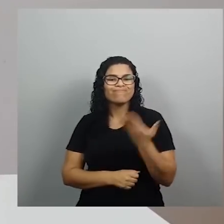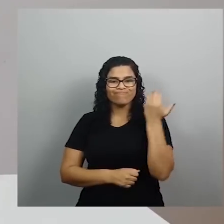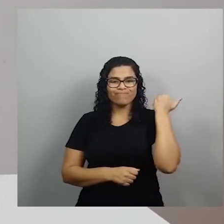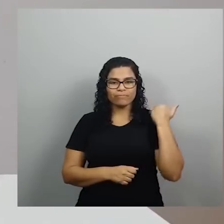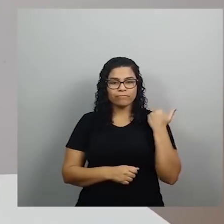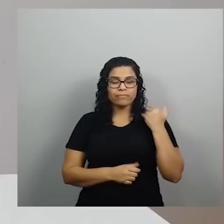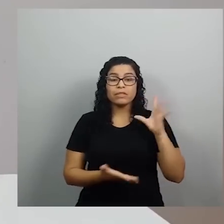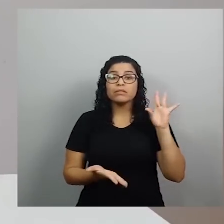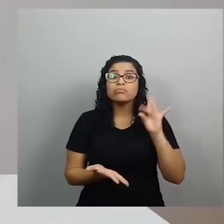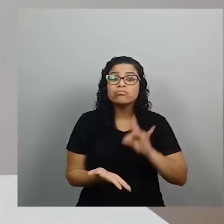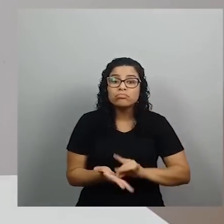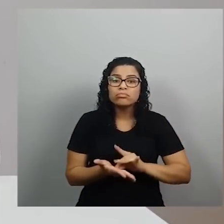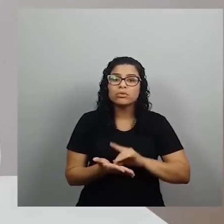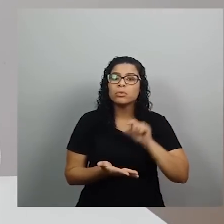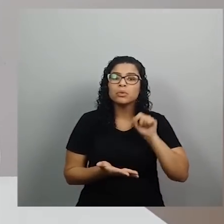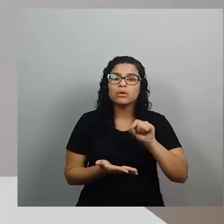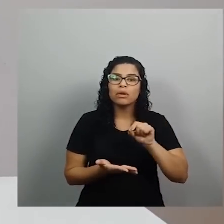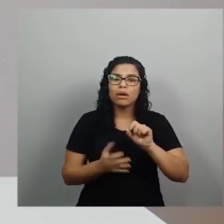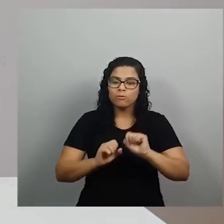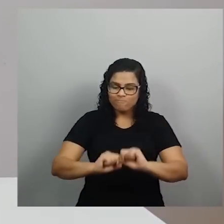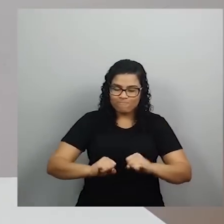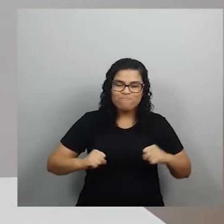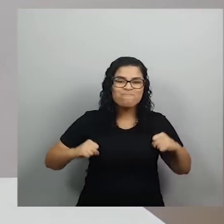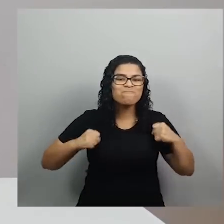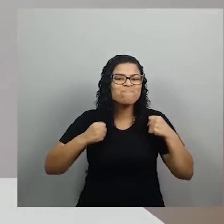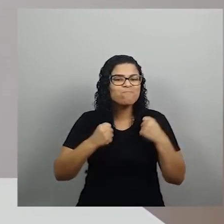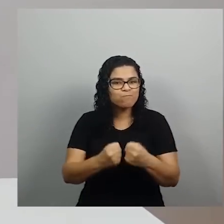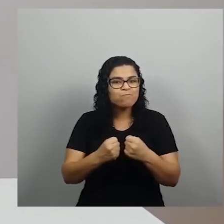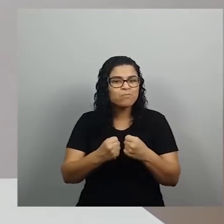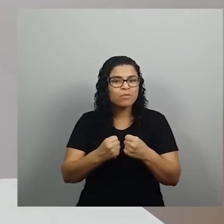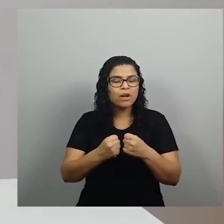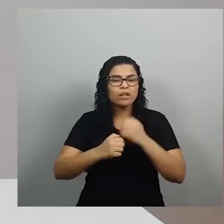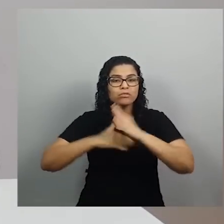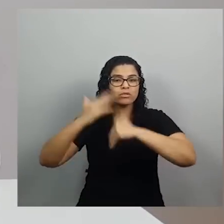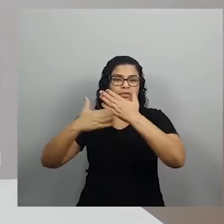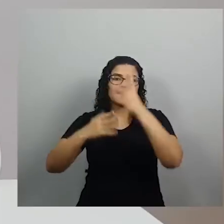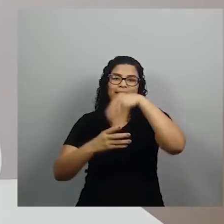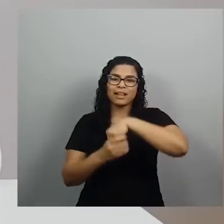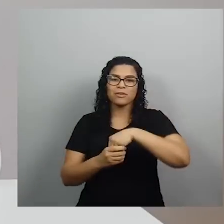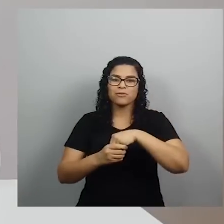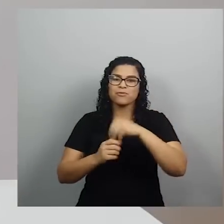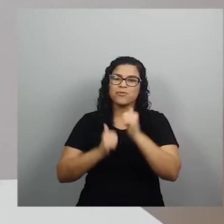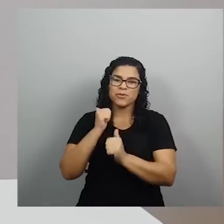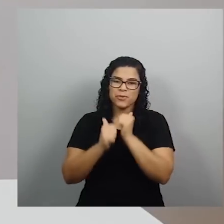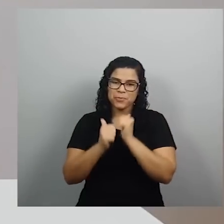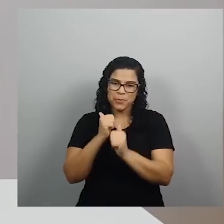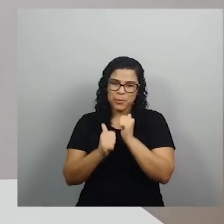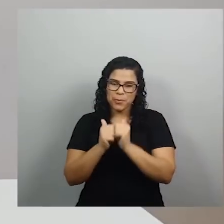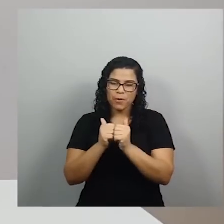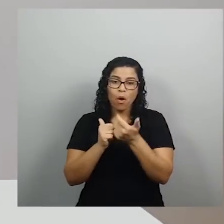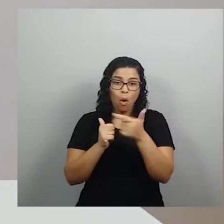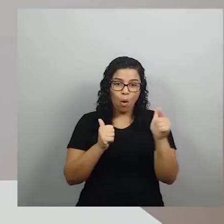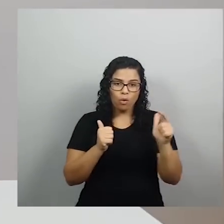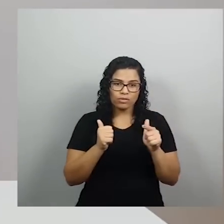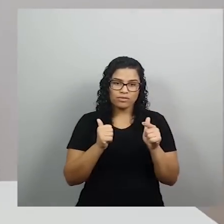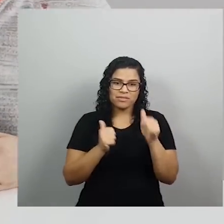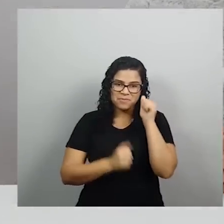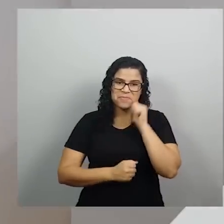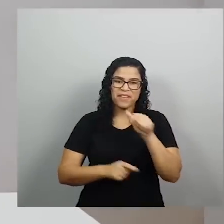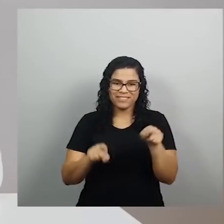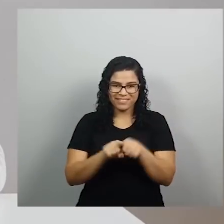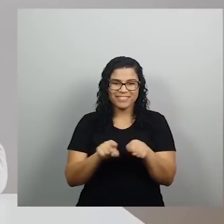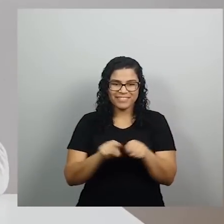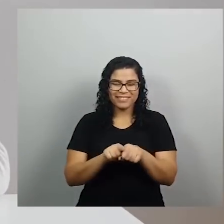viveram. Eu tenho certeza que há um enorme potencial a ser desenvolvido no futebol e nas demais modalidades femininas.